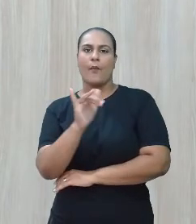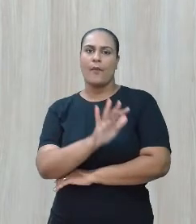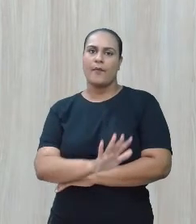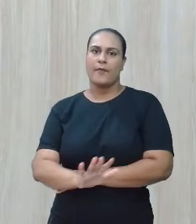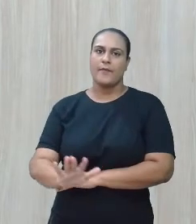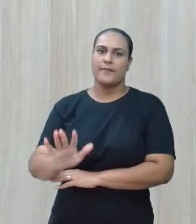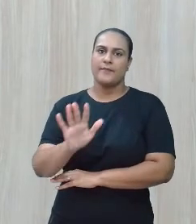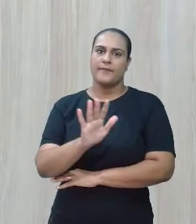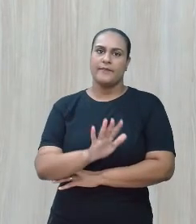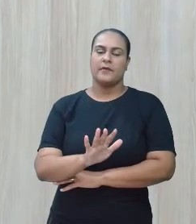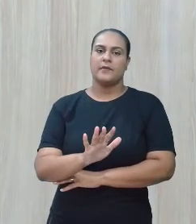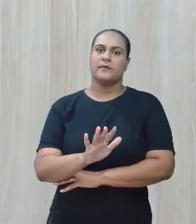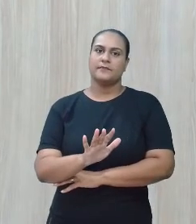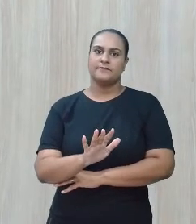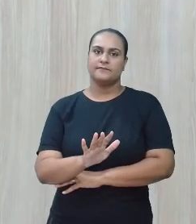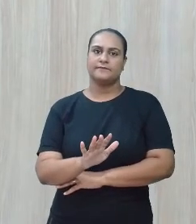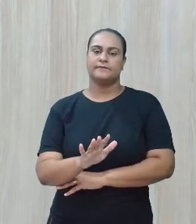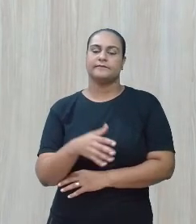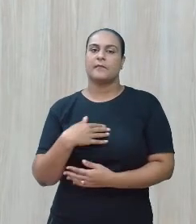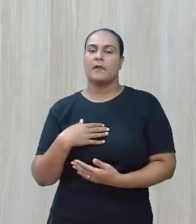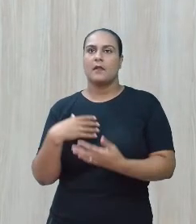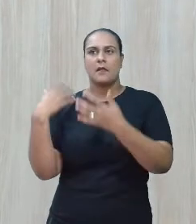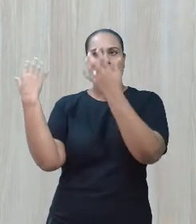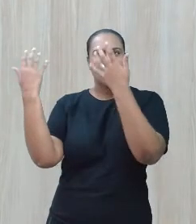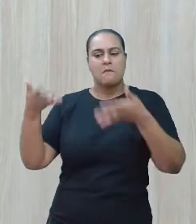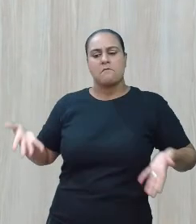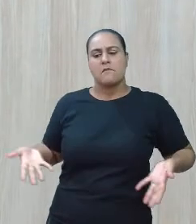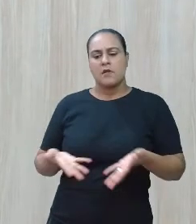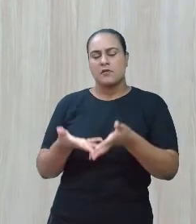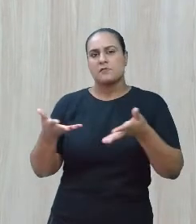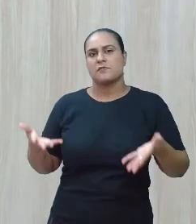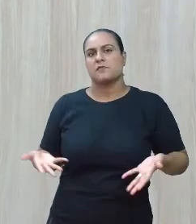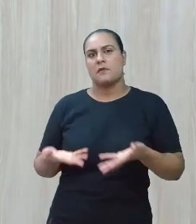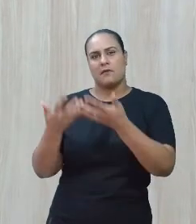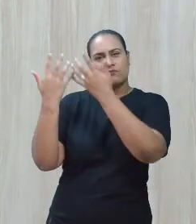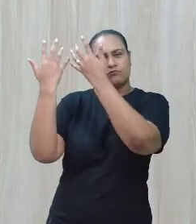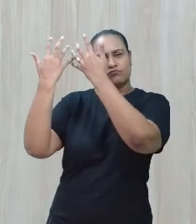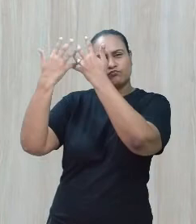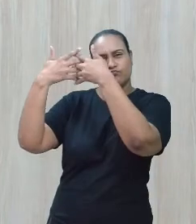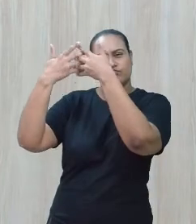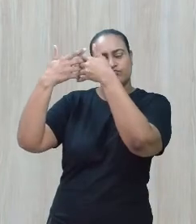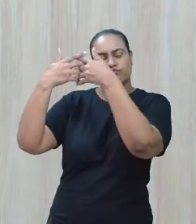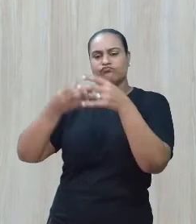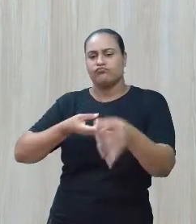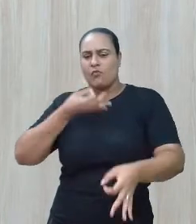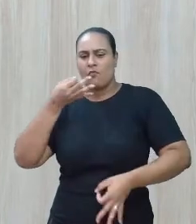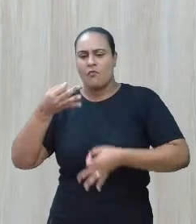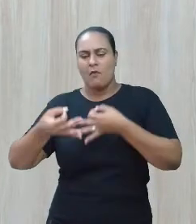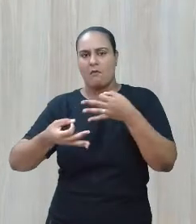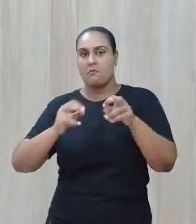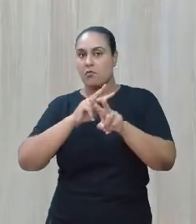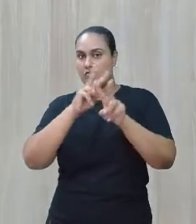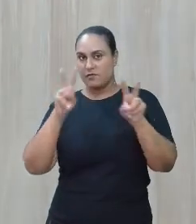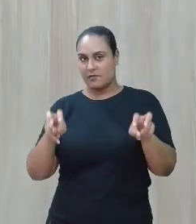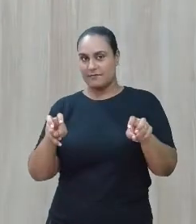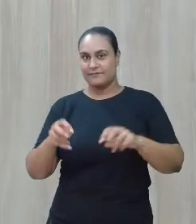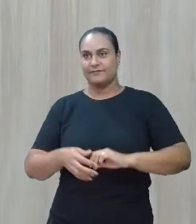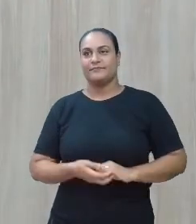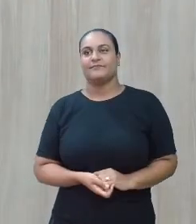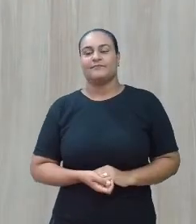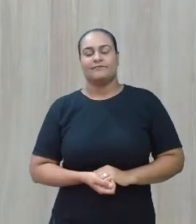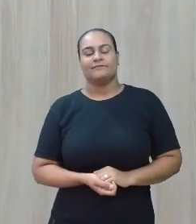imagens e trazer uma reflexão, uma criticidade dentro deste tema.